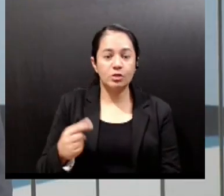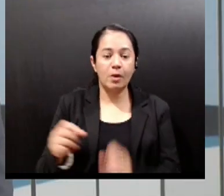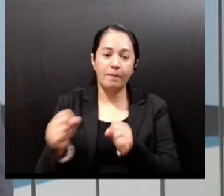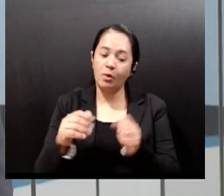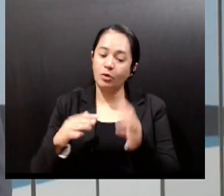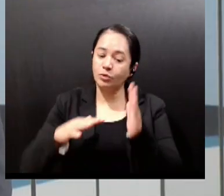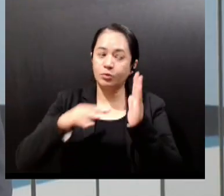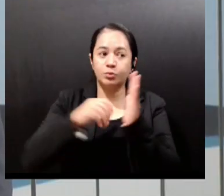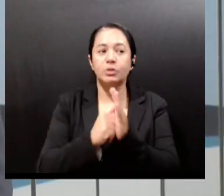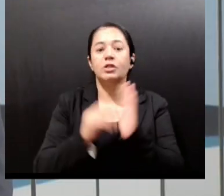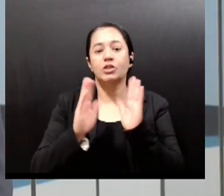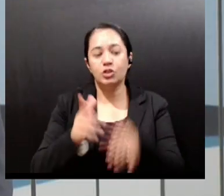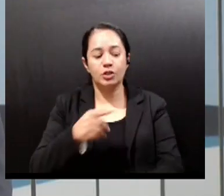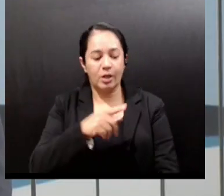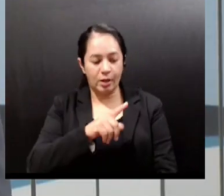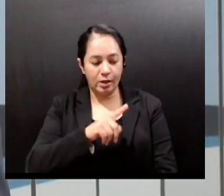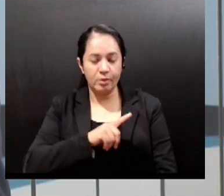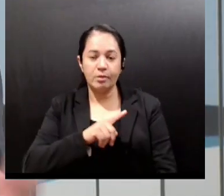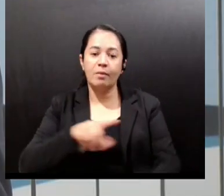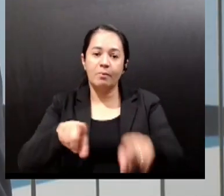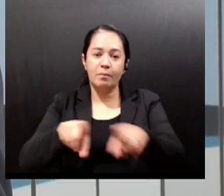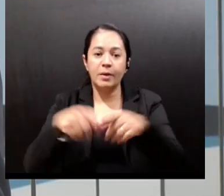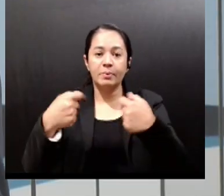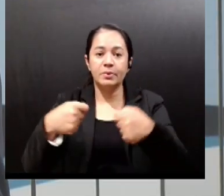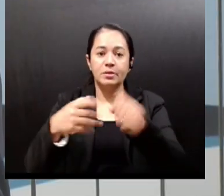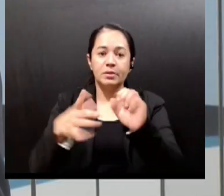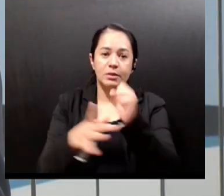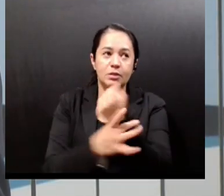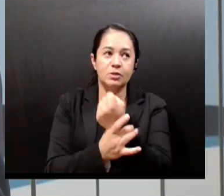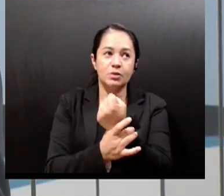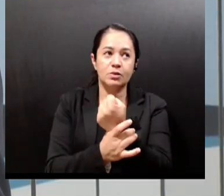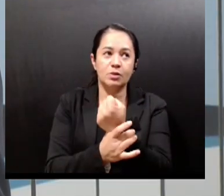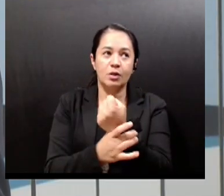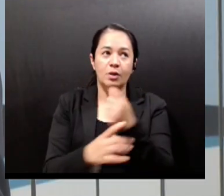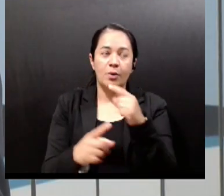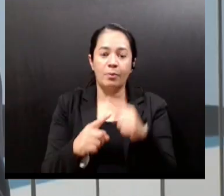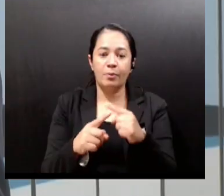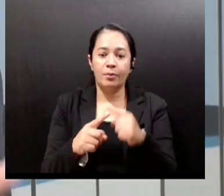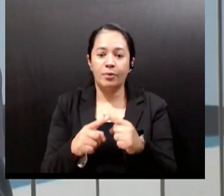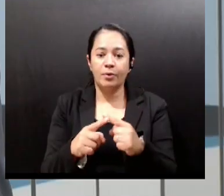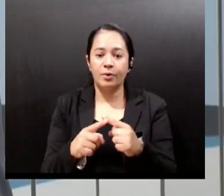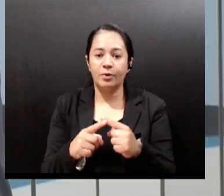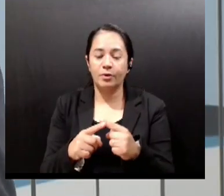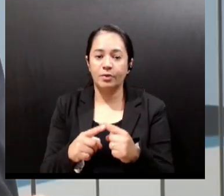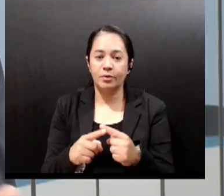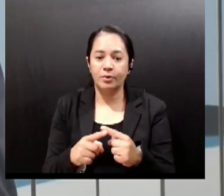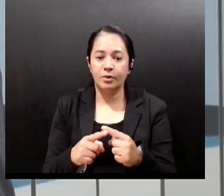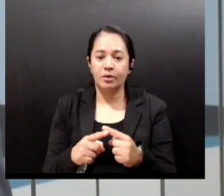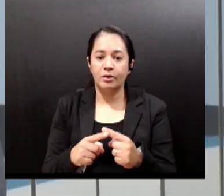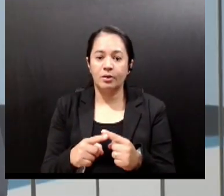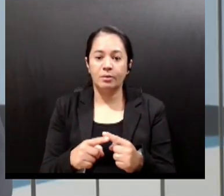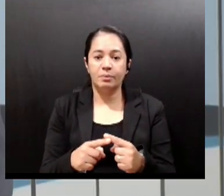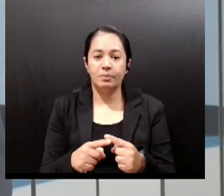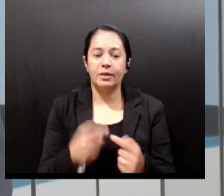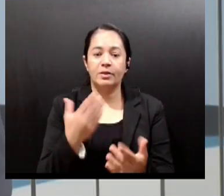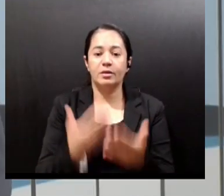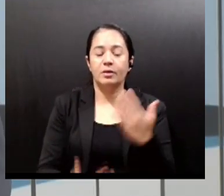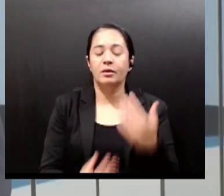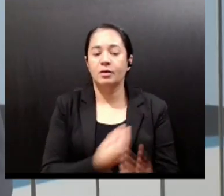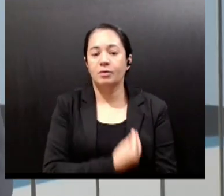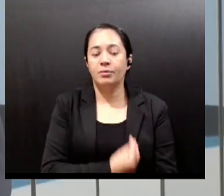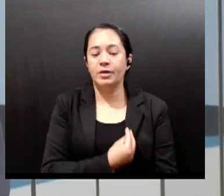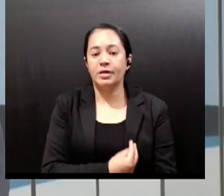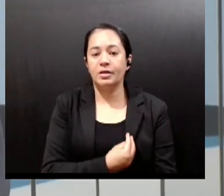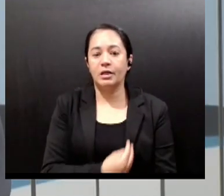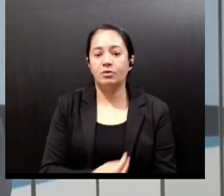também precisa de um amparo, porque ele pode perder a renda de uma hora para outra, que é um caso extremamente